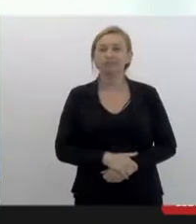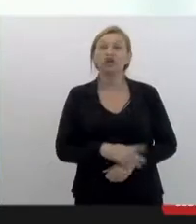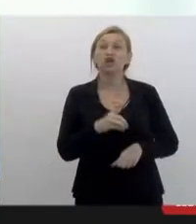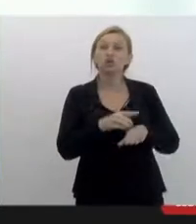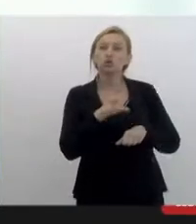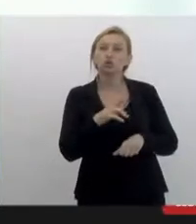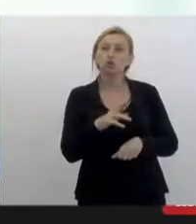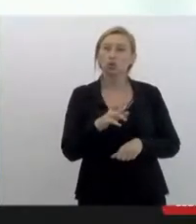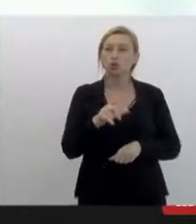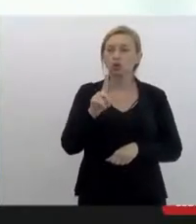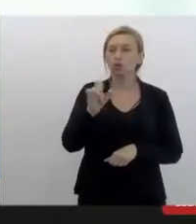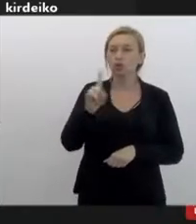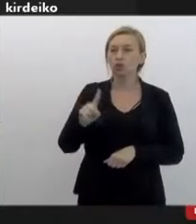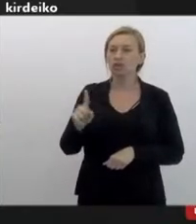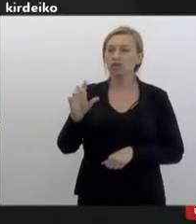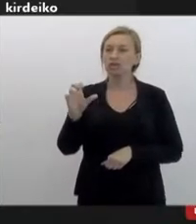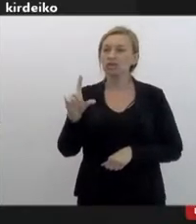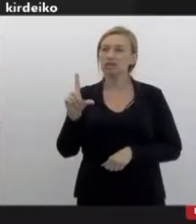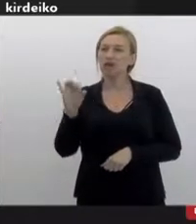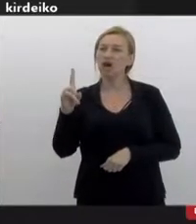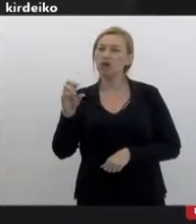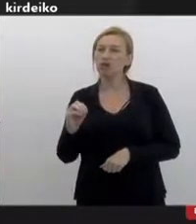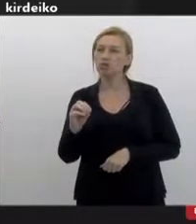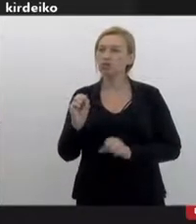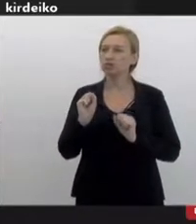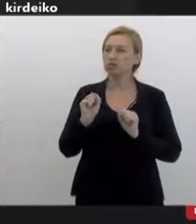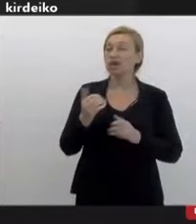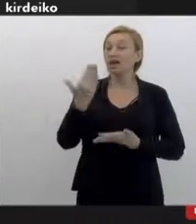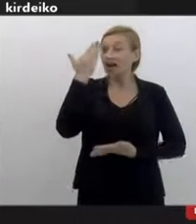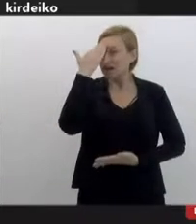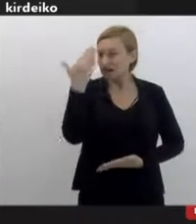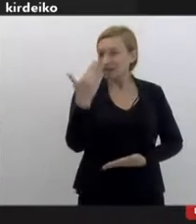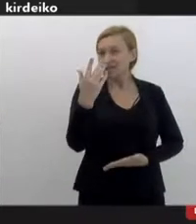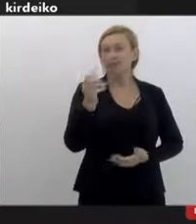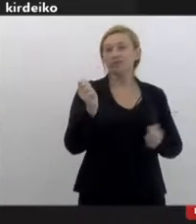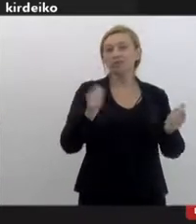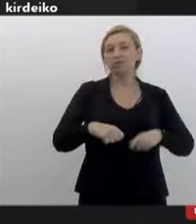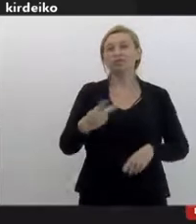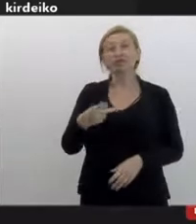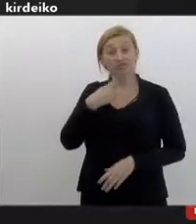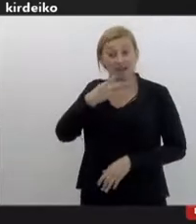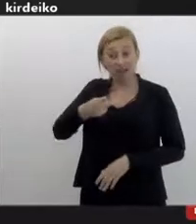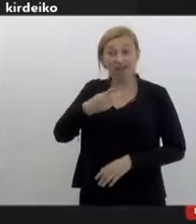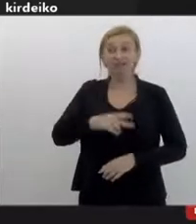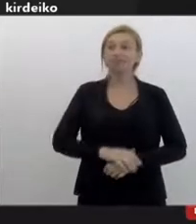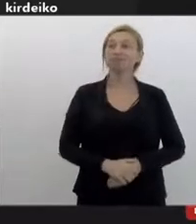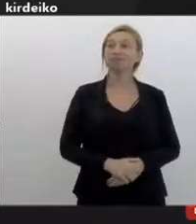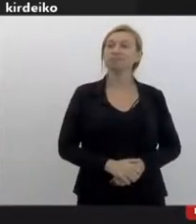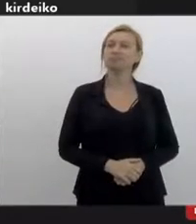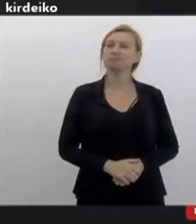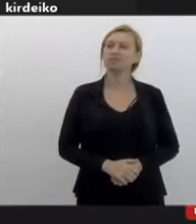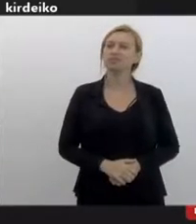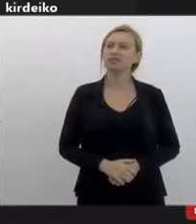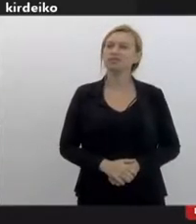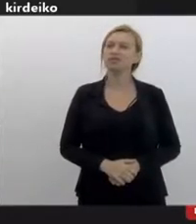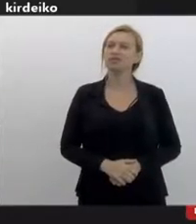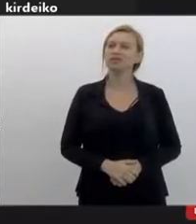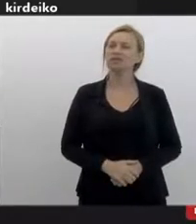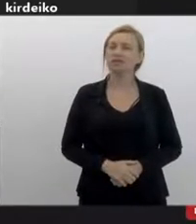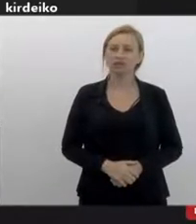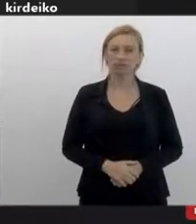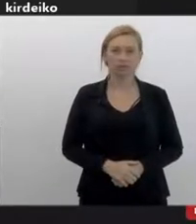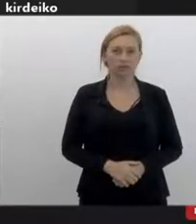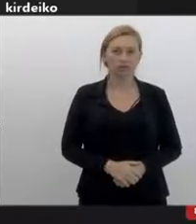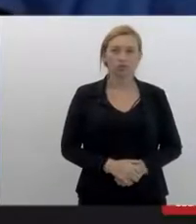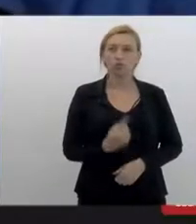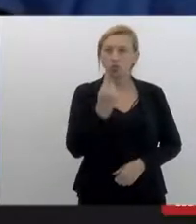Doutor Luiz Cláudio Leite. Agradecendo a possibilidade de falar, eu vou esperar